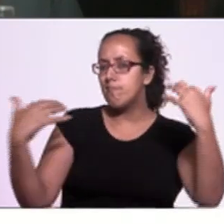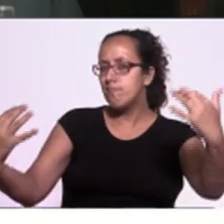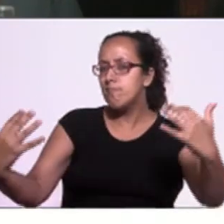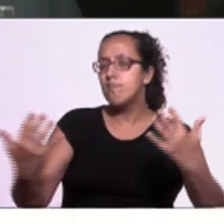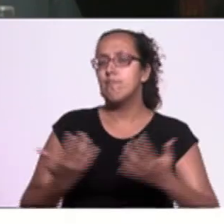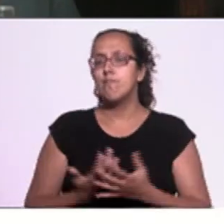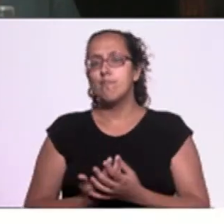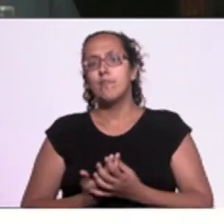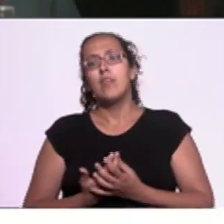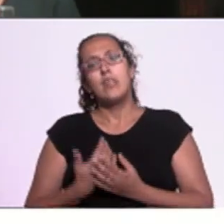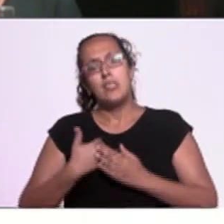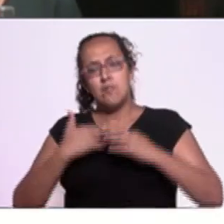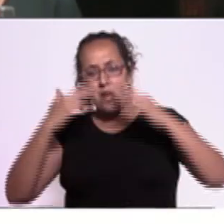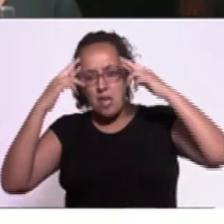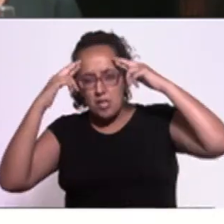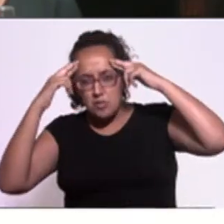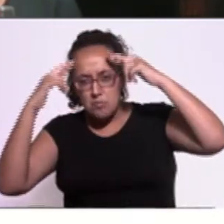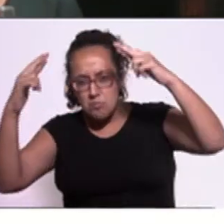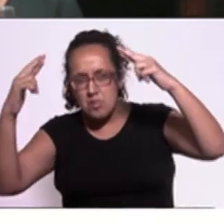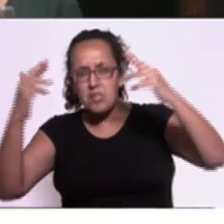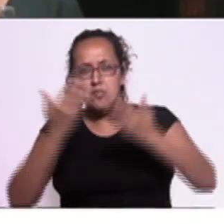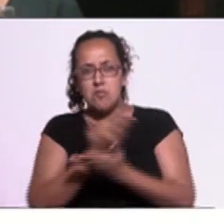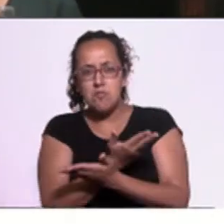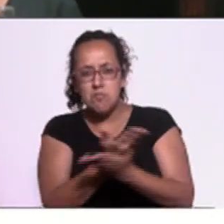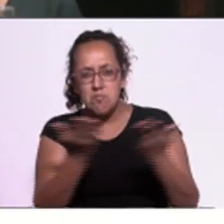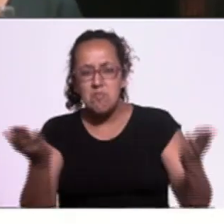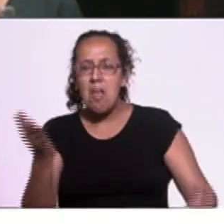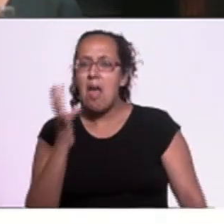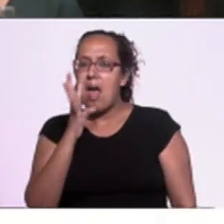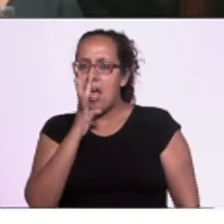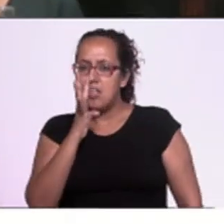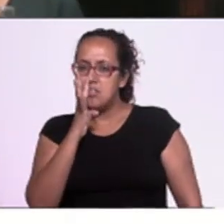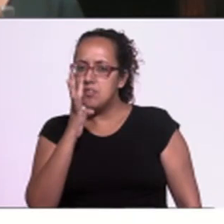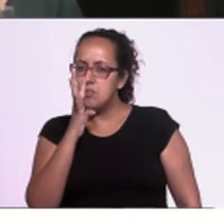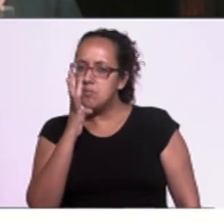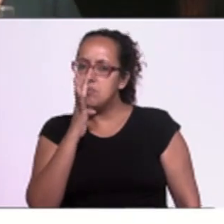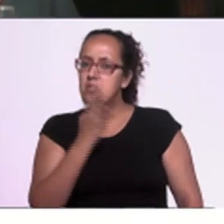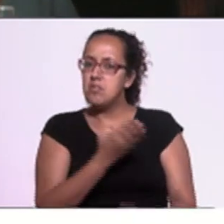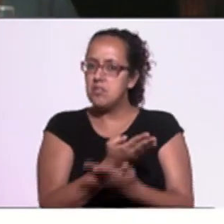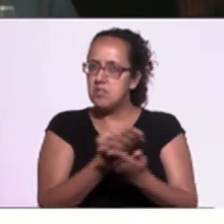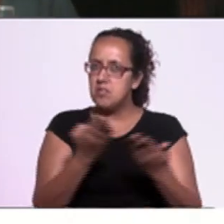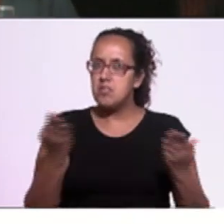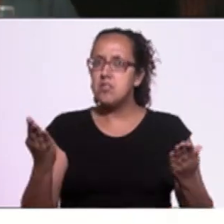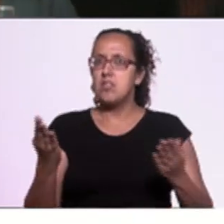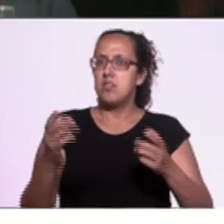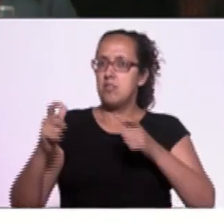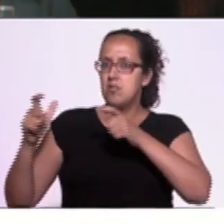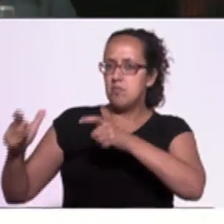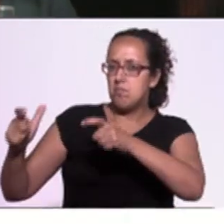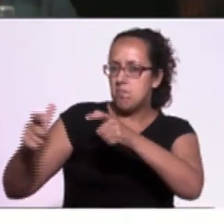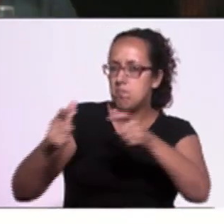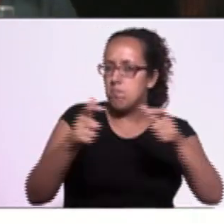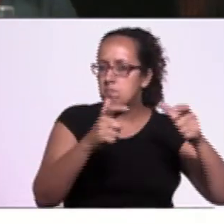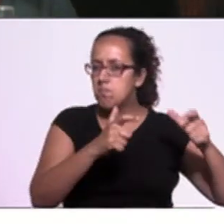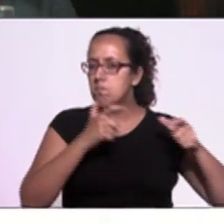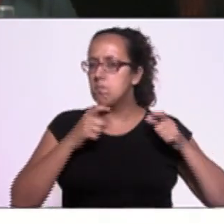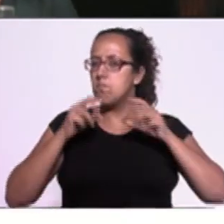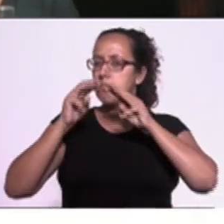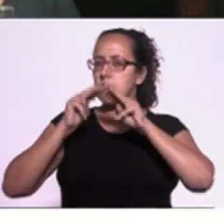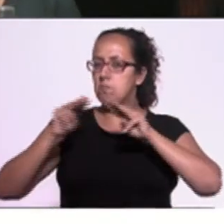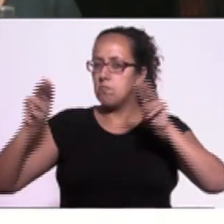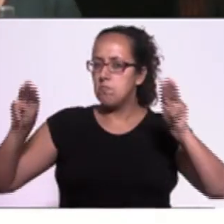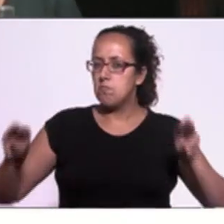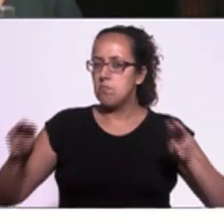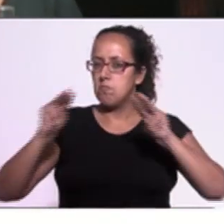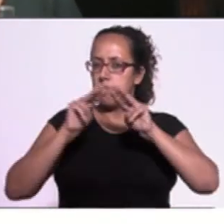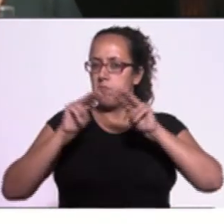reiterar o nosso respeito e admiração pelas instituições na figura de